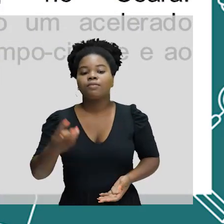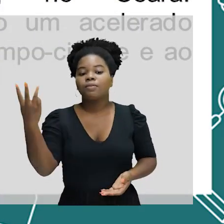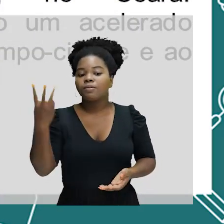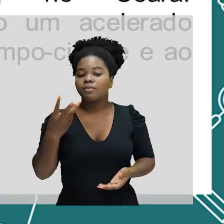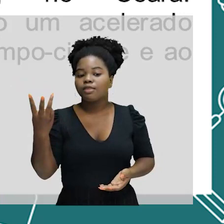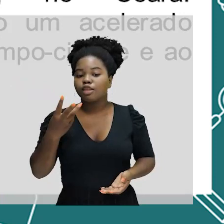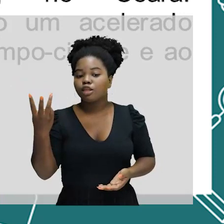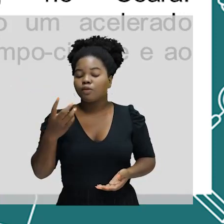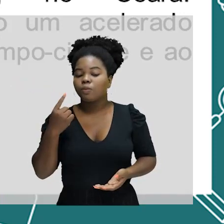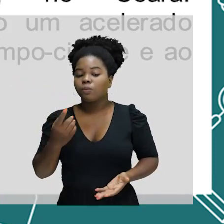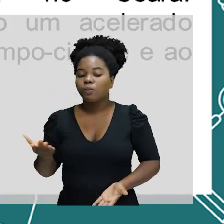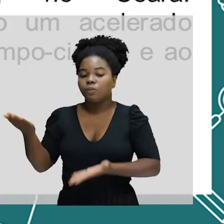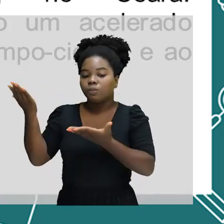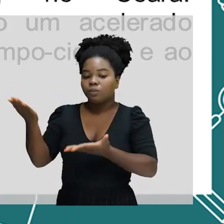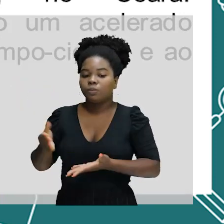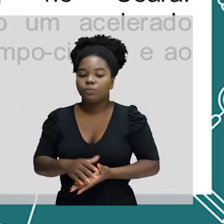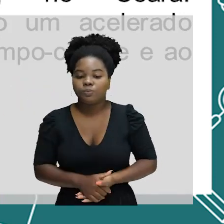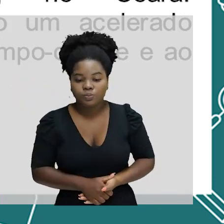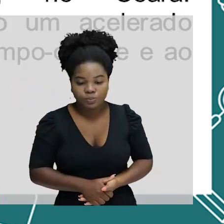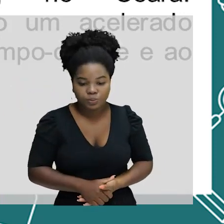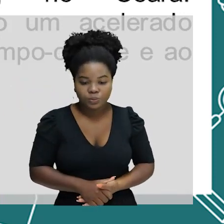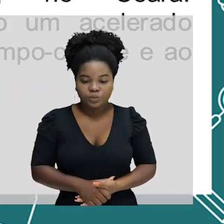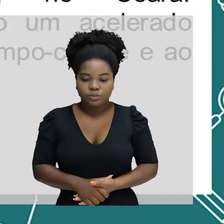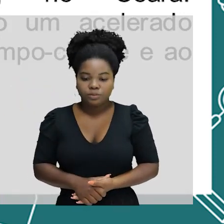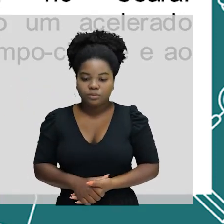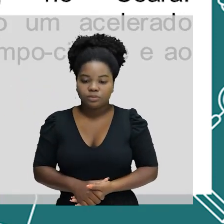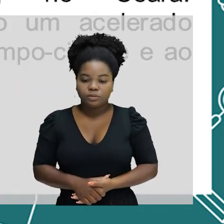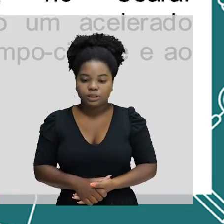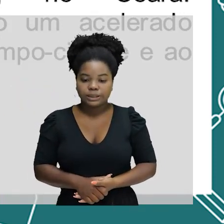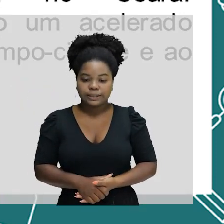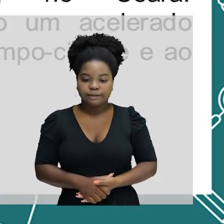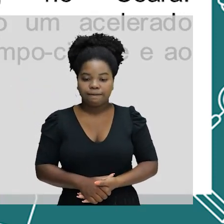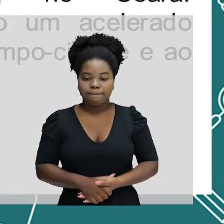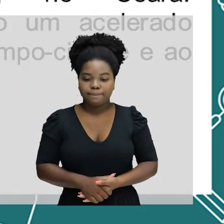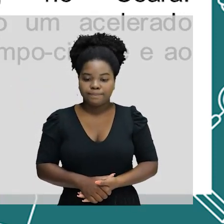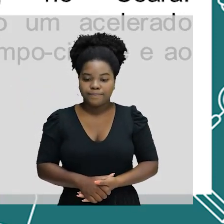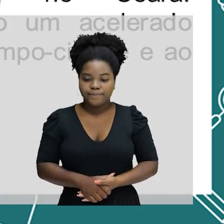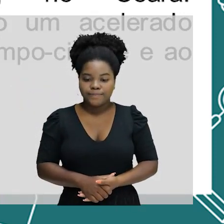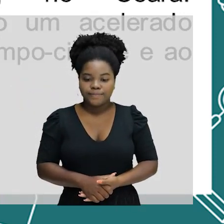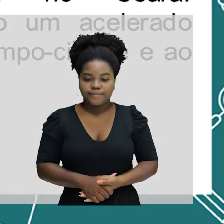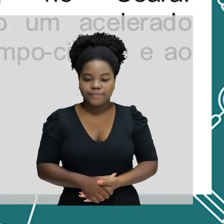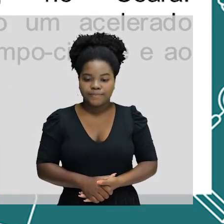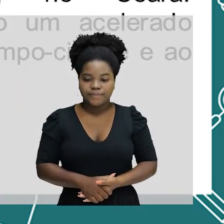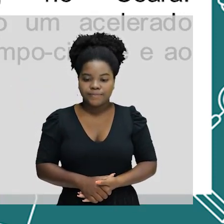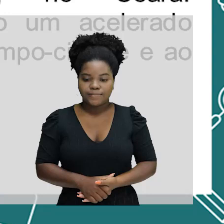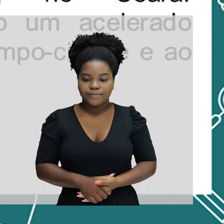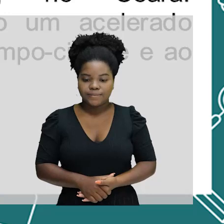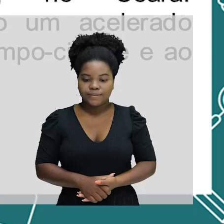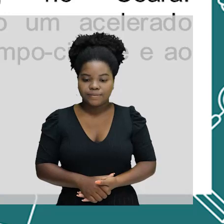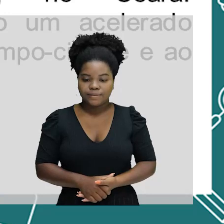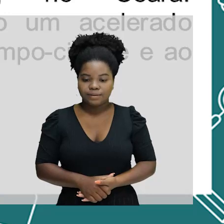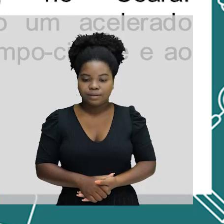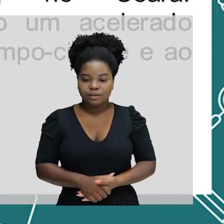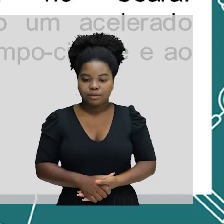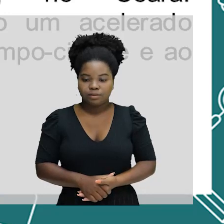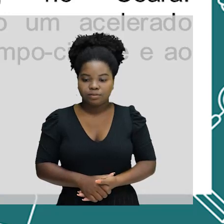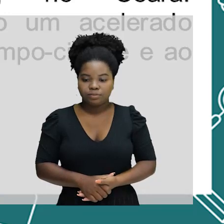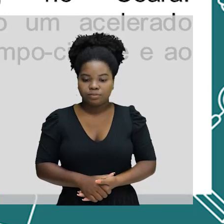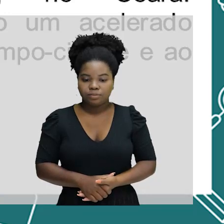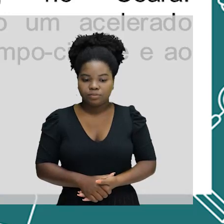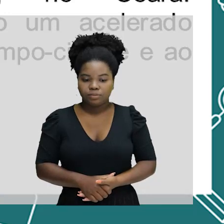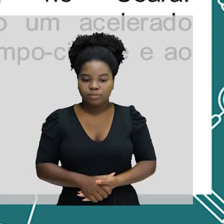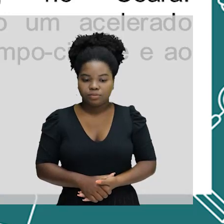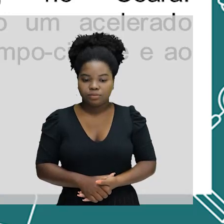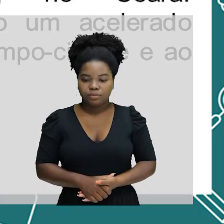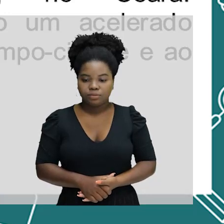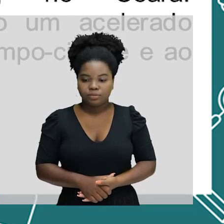Terceira, a oferta de isenções fiscais tem estimulado o crescimento de cidades médias, como Juazeiro